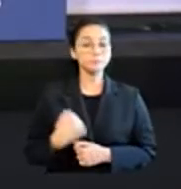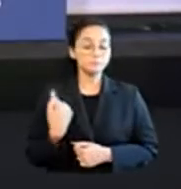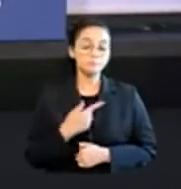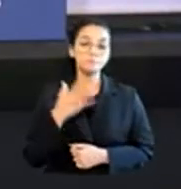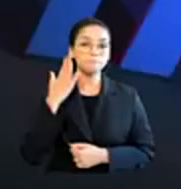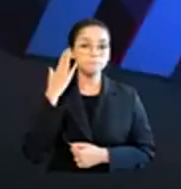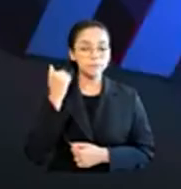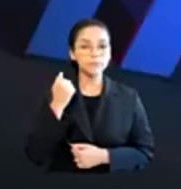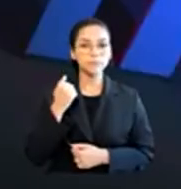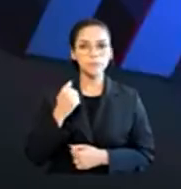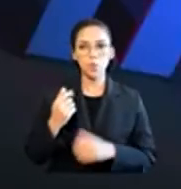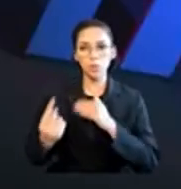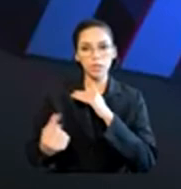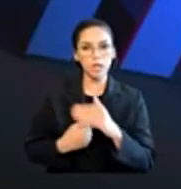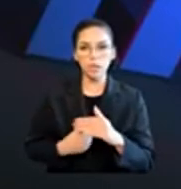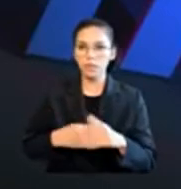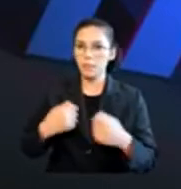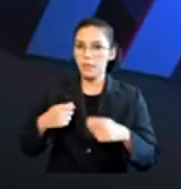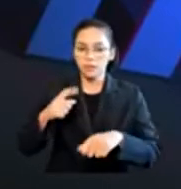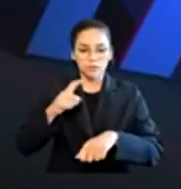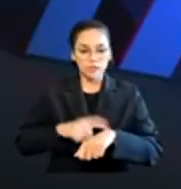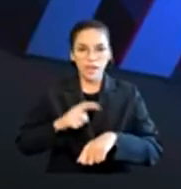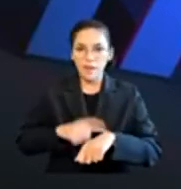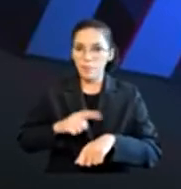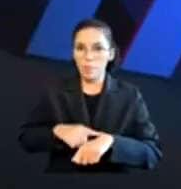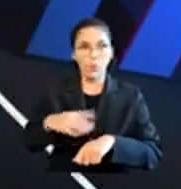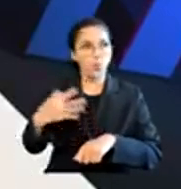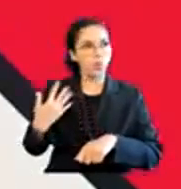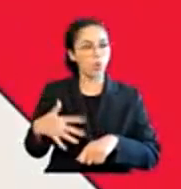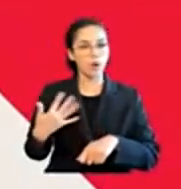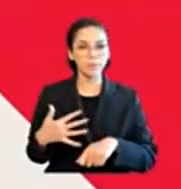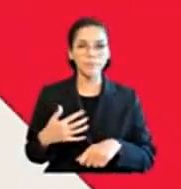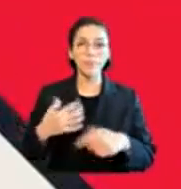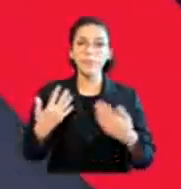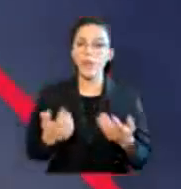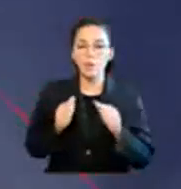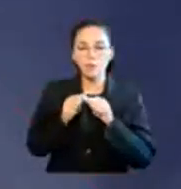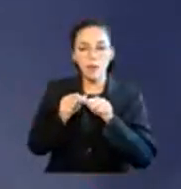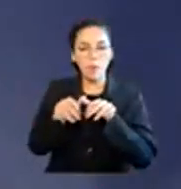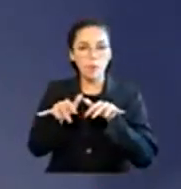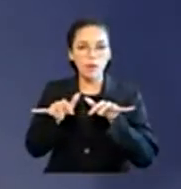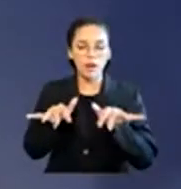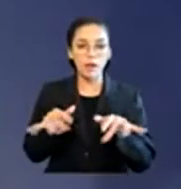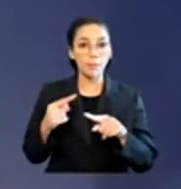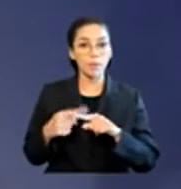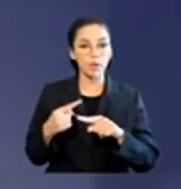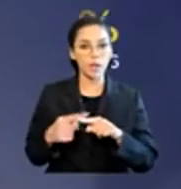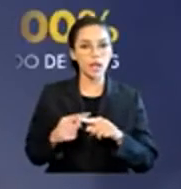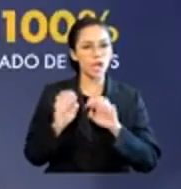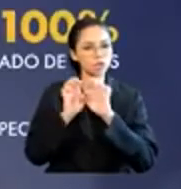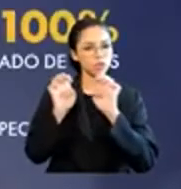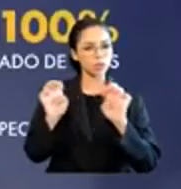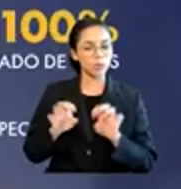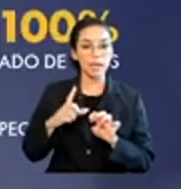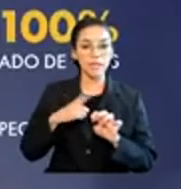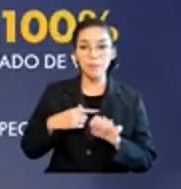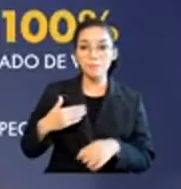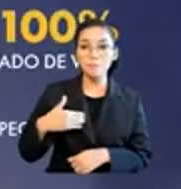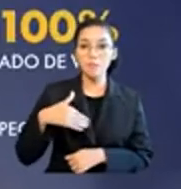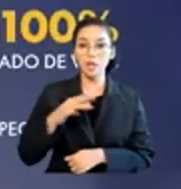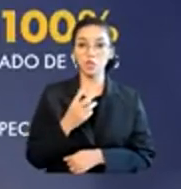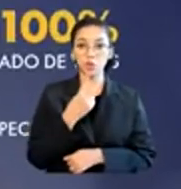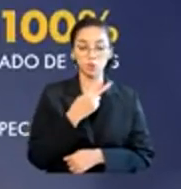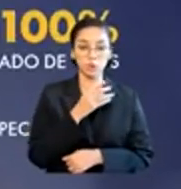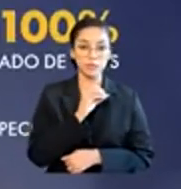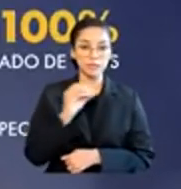tempo é tudo e, claro, capilaridade. Isso porque essa estrutura chega com mais de 200 pontos